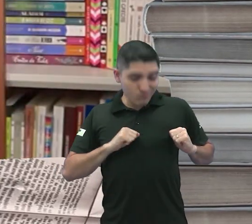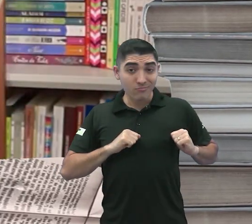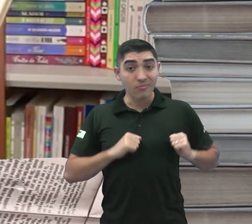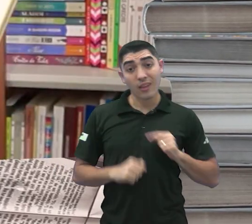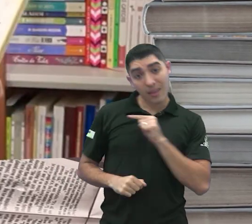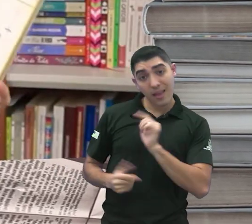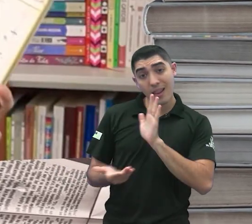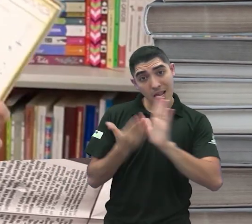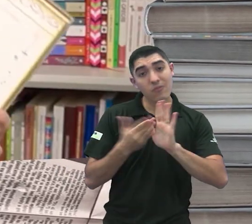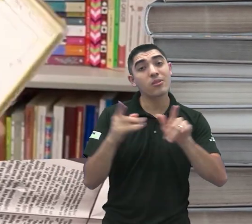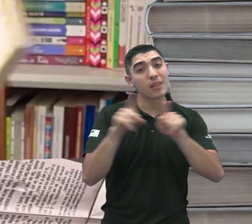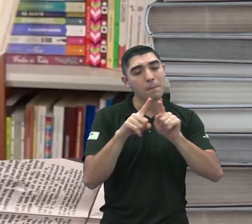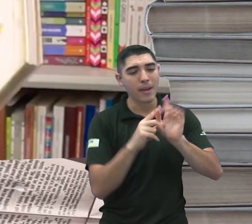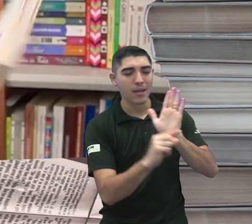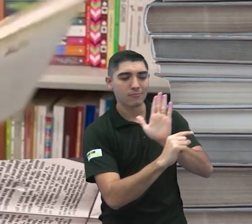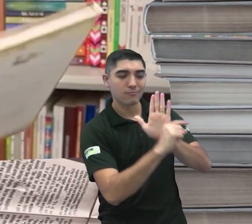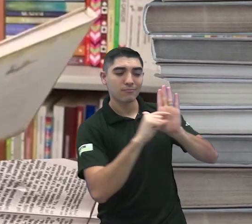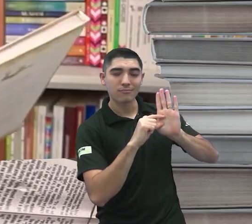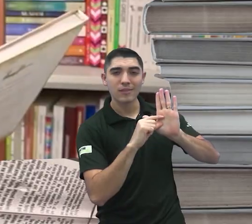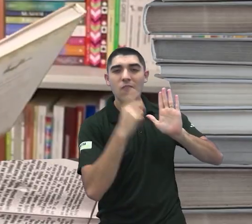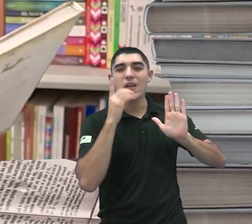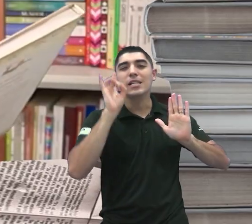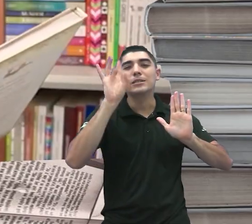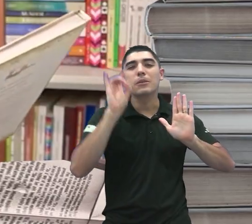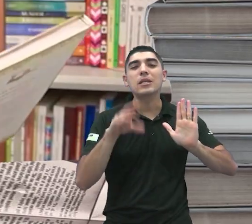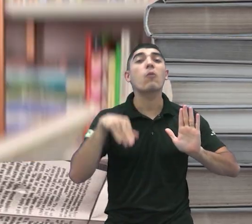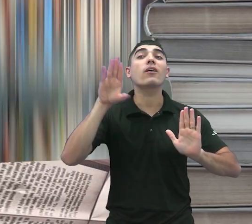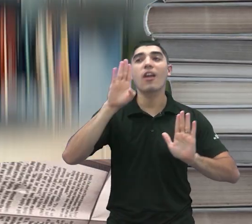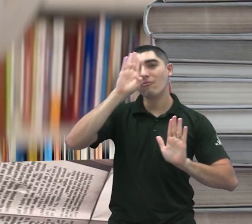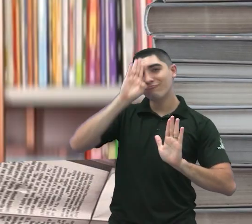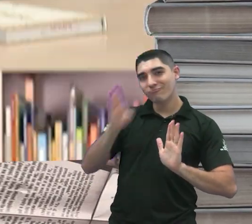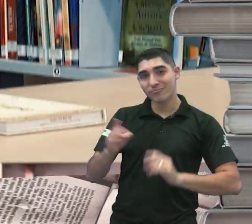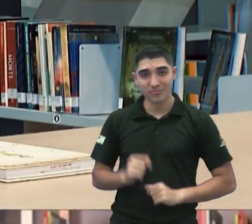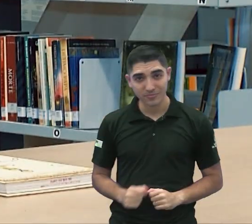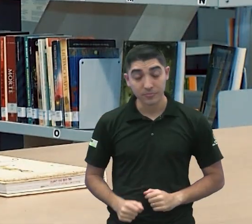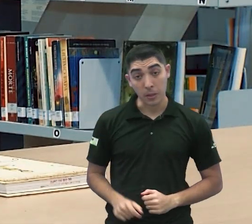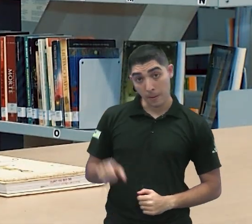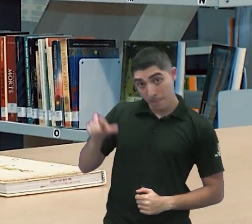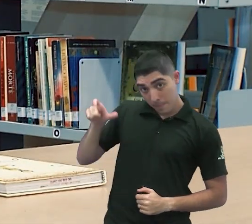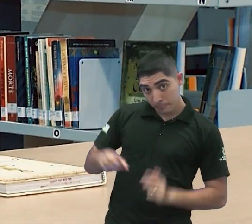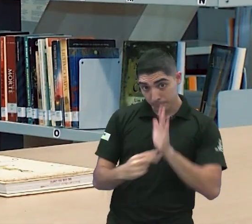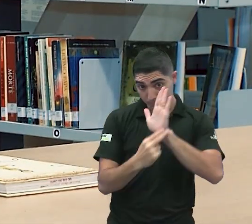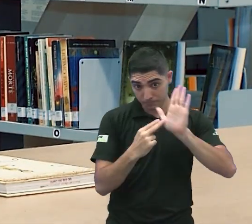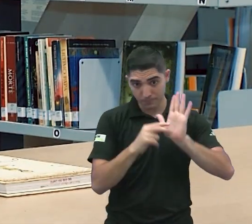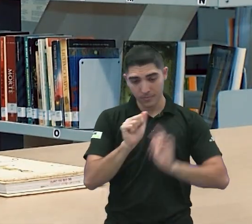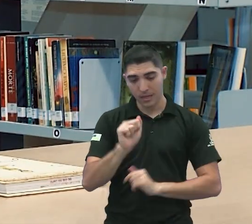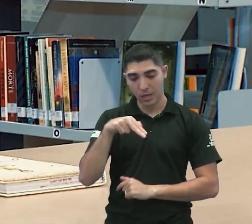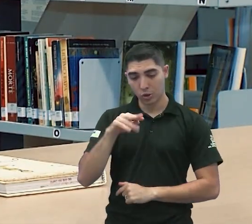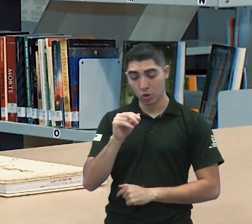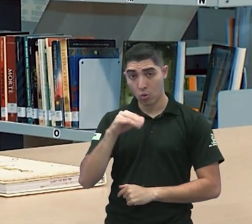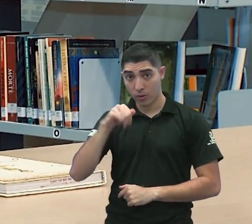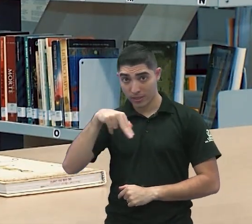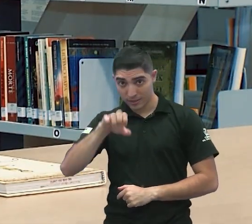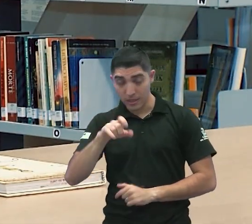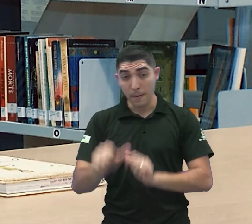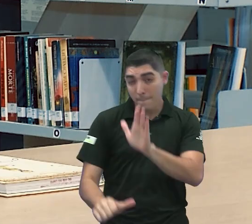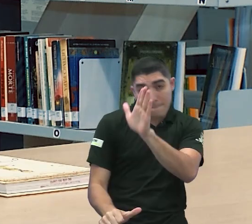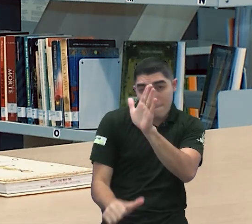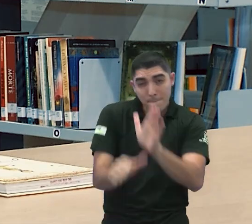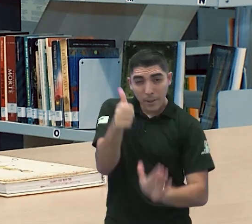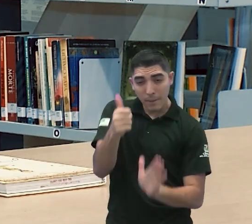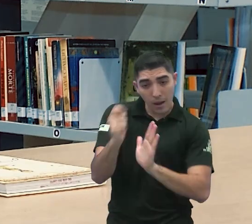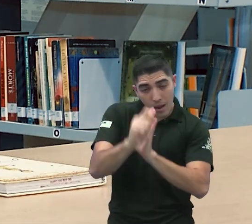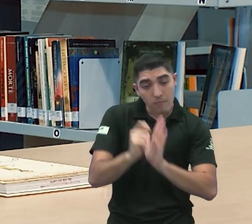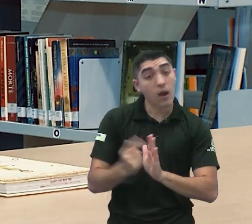na dedicatória, que é uma das partes mais bonitas que tem nesse livro. O autor publicou o livro pela primeira vez durante o período